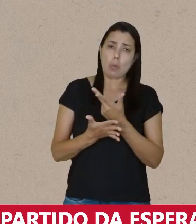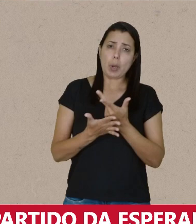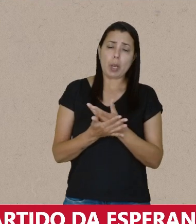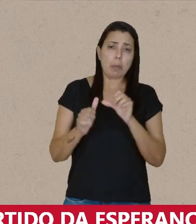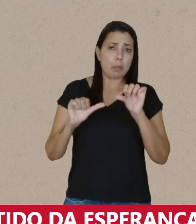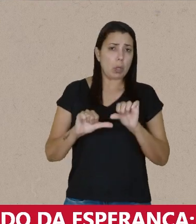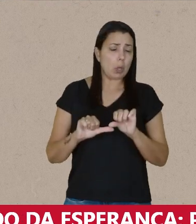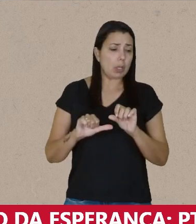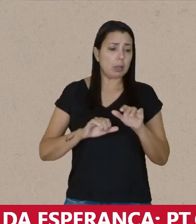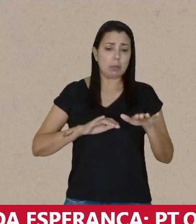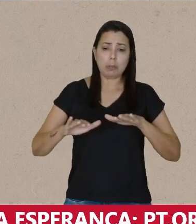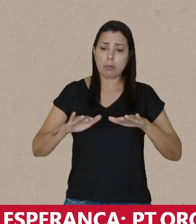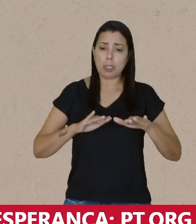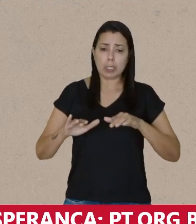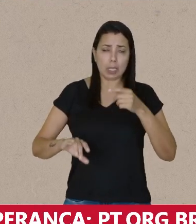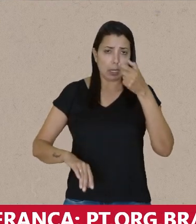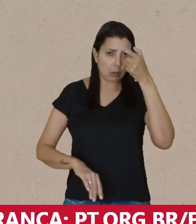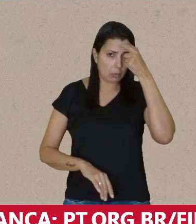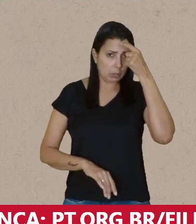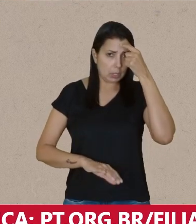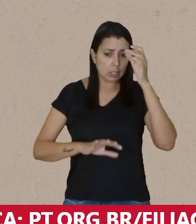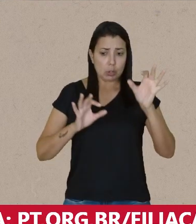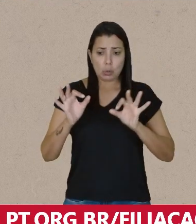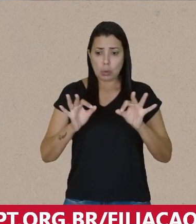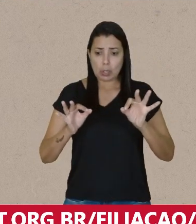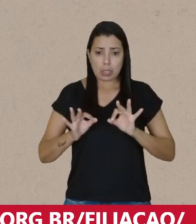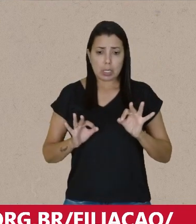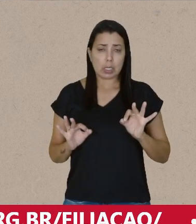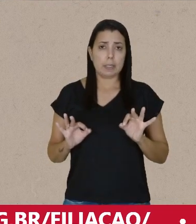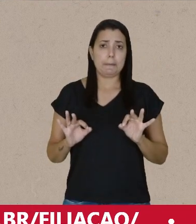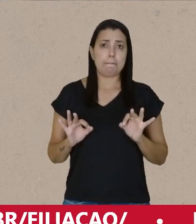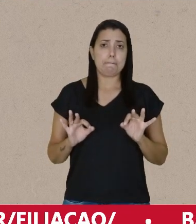não mobilizar, conscientizar, organizar